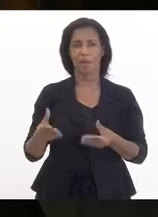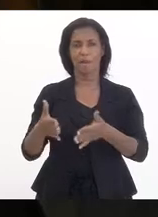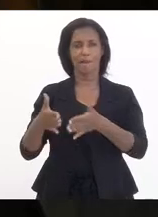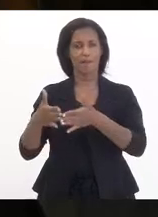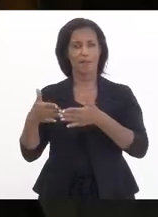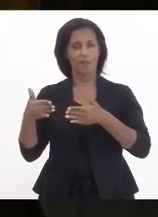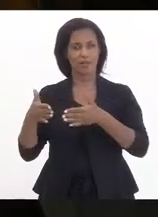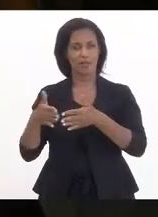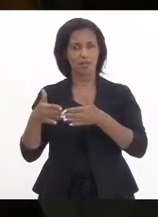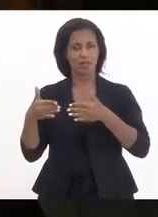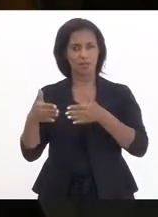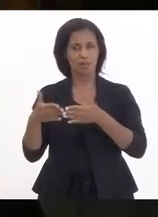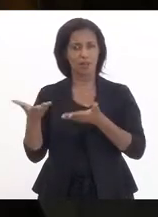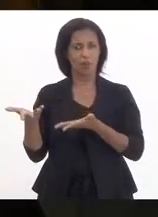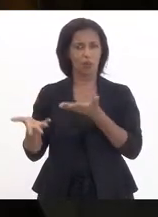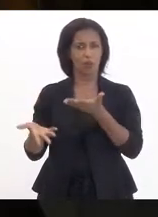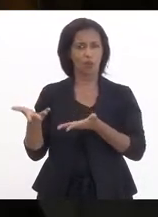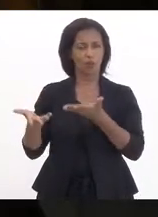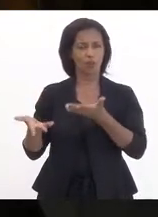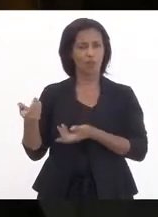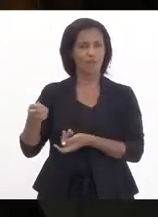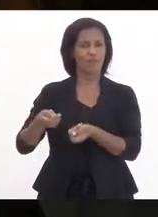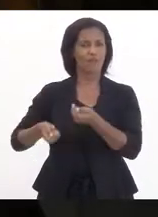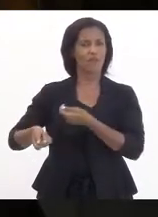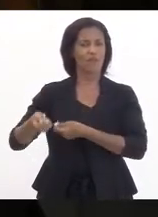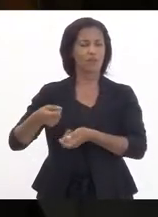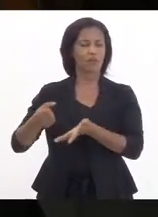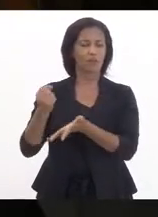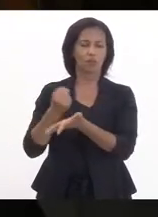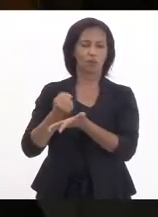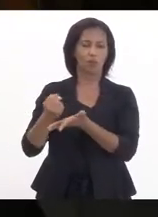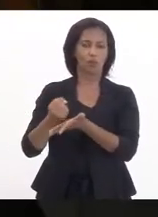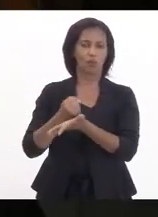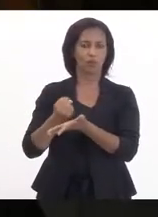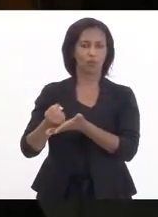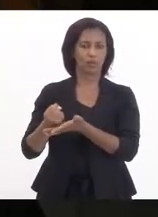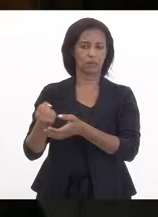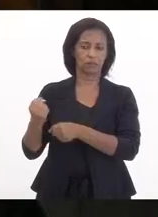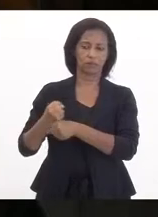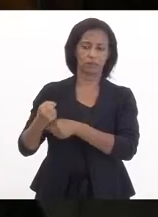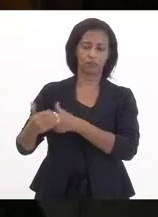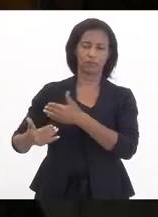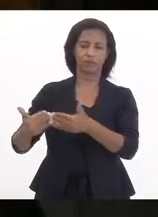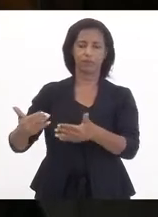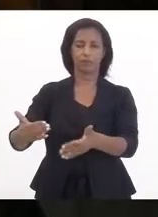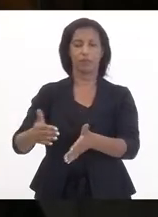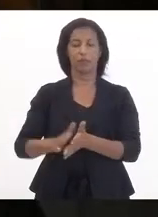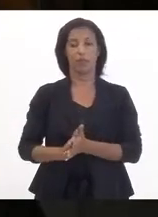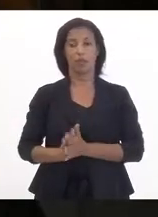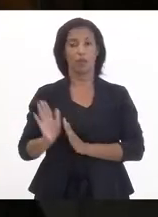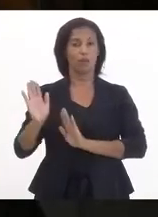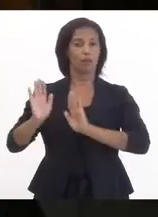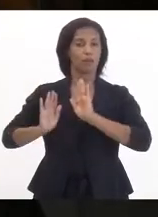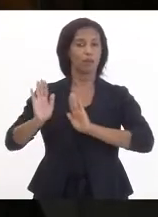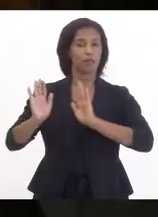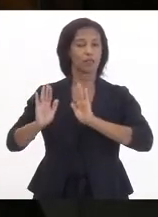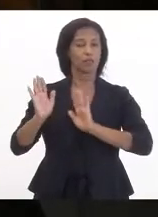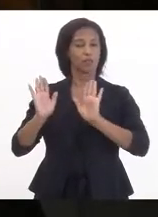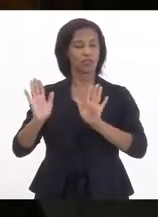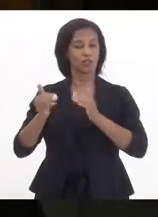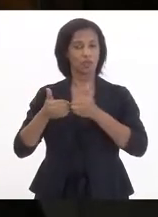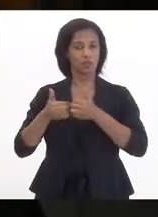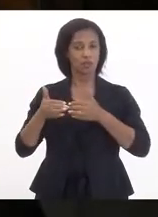petições de equilíbrio financeiro no contrato ao longo dos anos. É uma licitação que já se